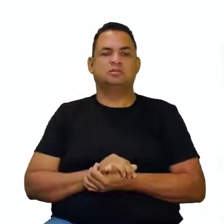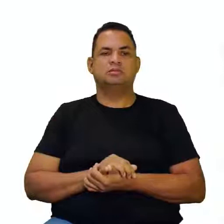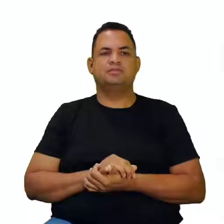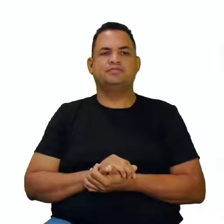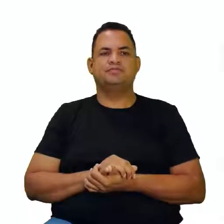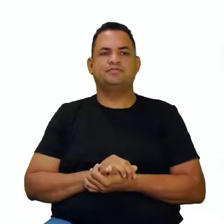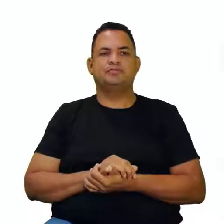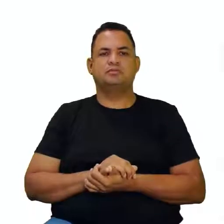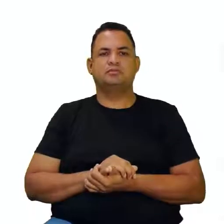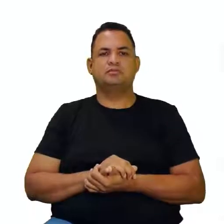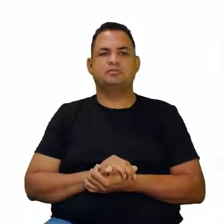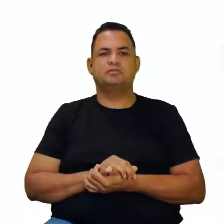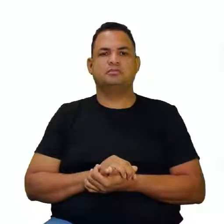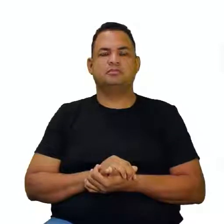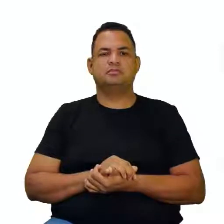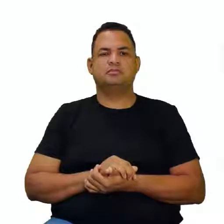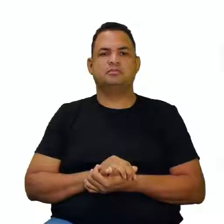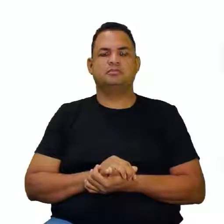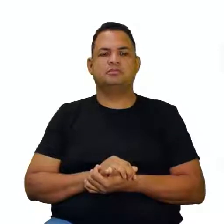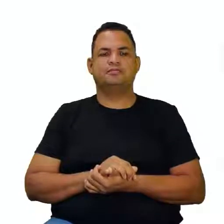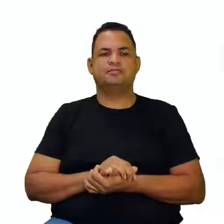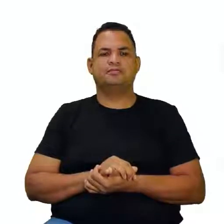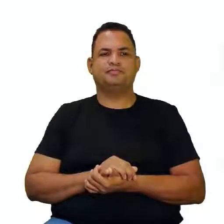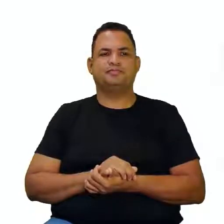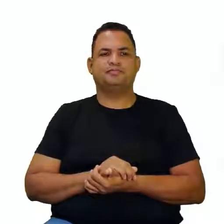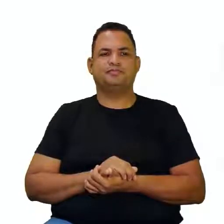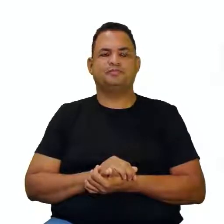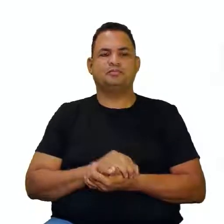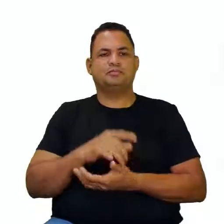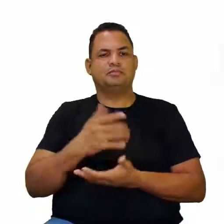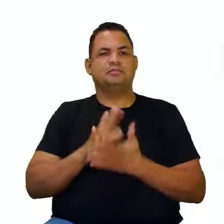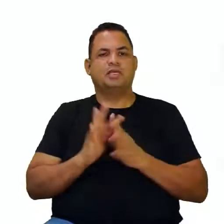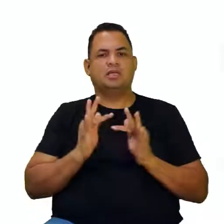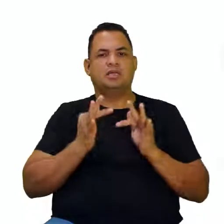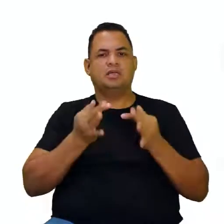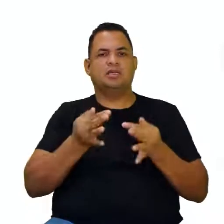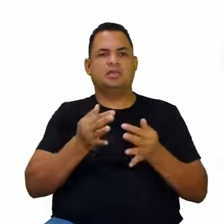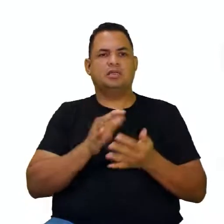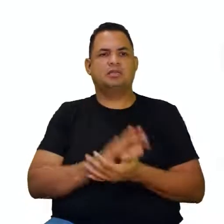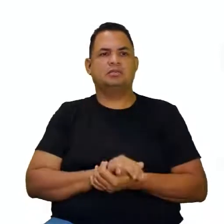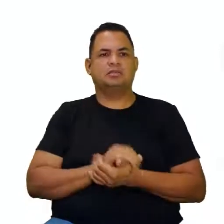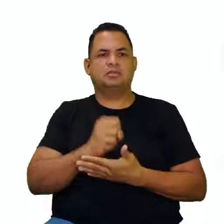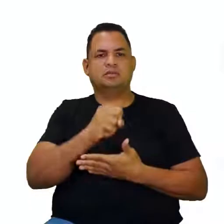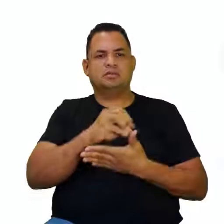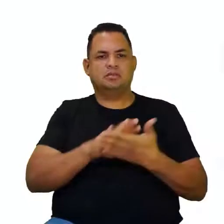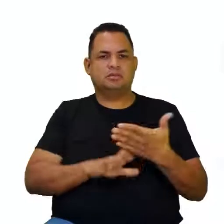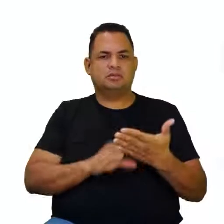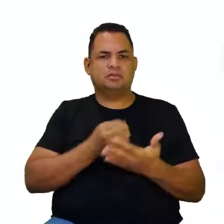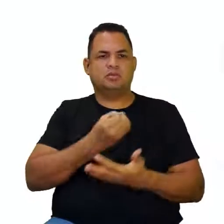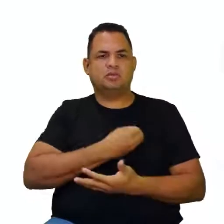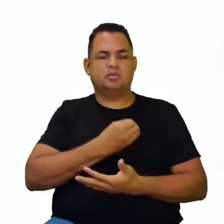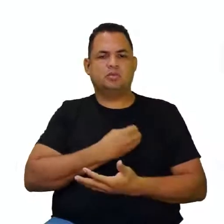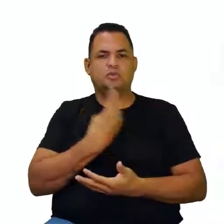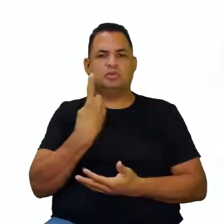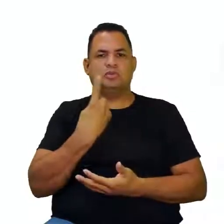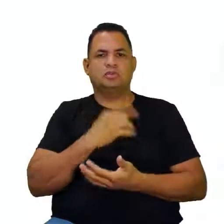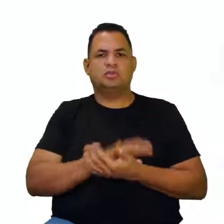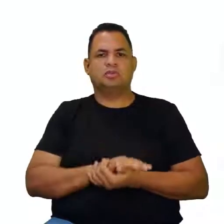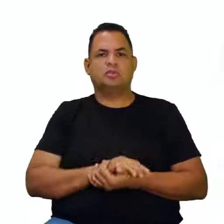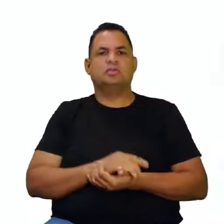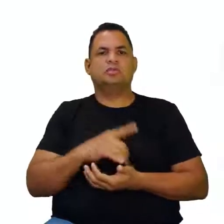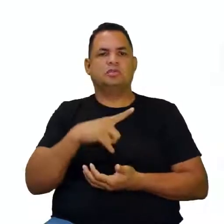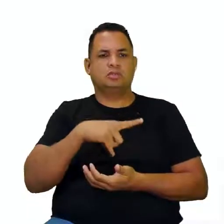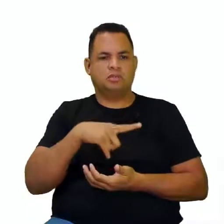tratar de áreas contaminadas com petróleo. E aí a gente encerra a nossa questão de número 1. Tem